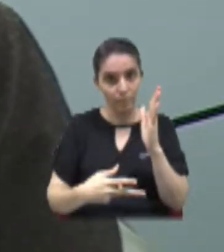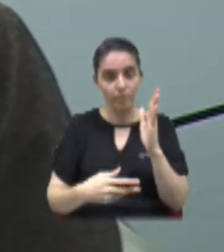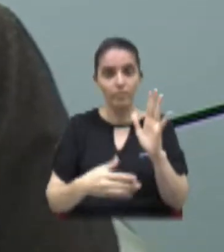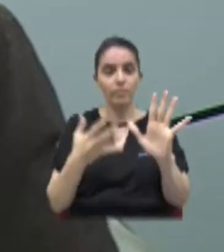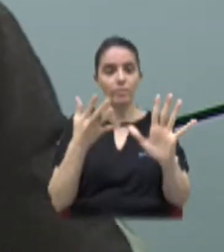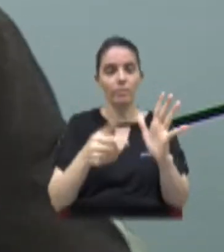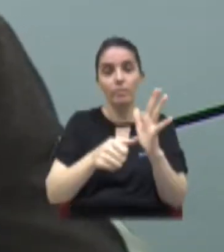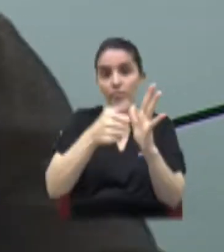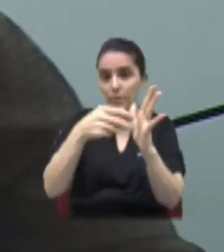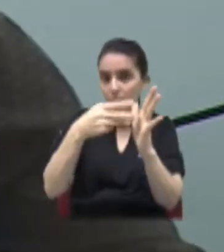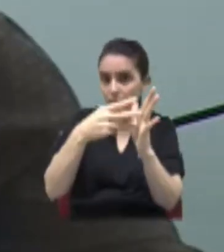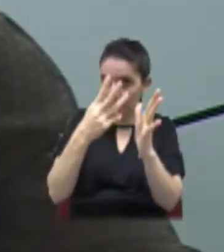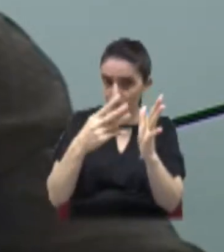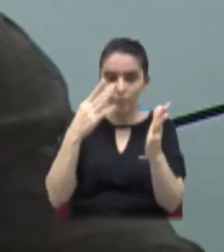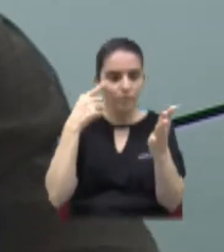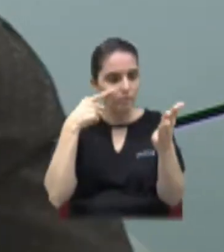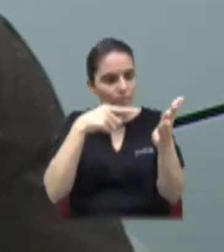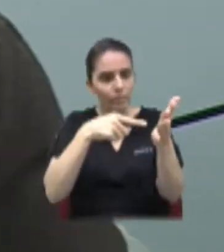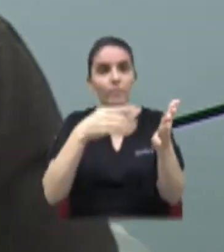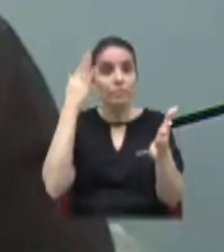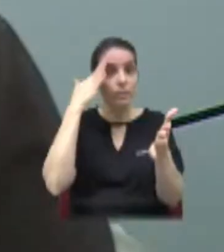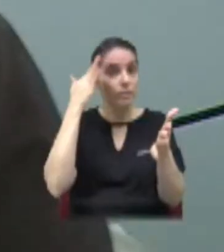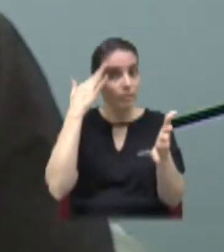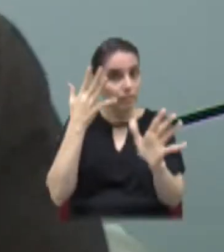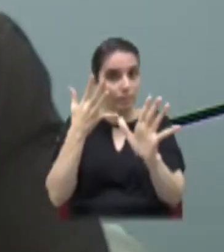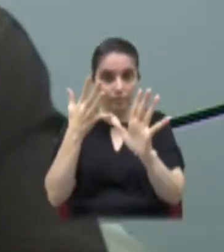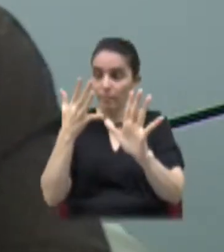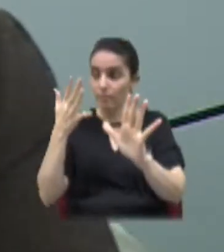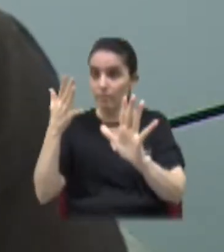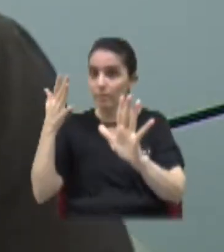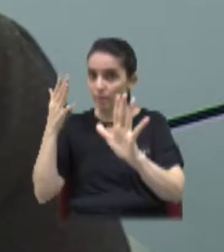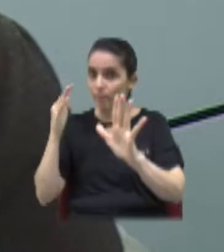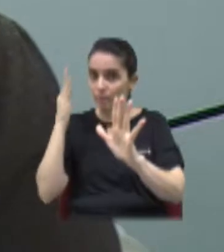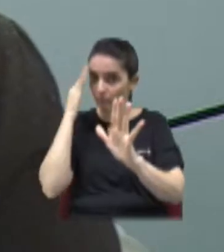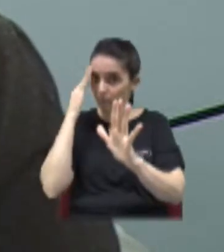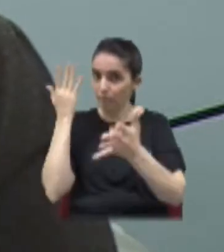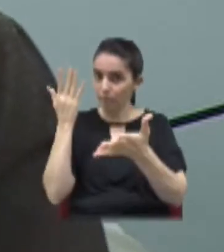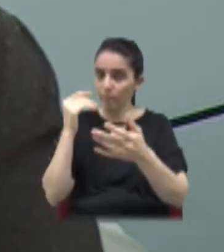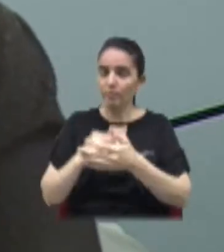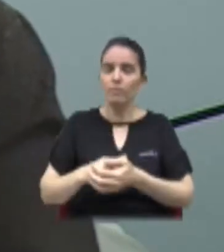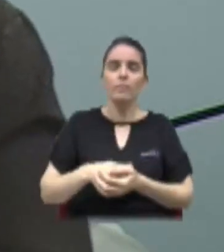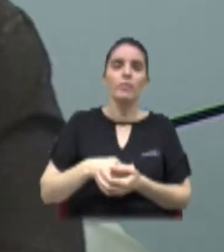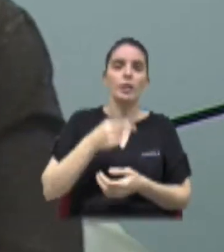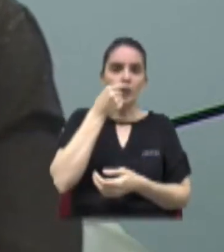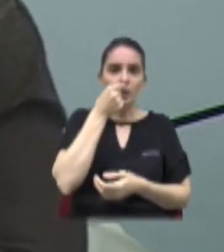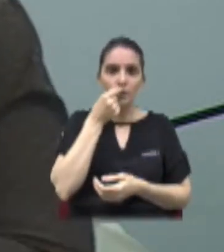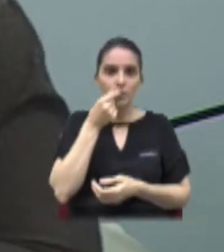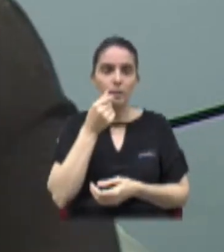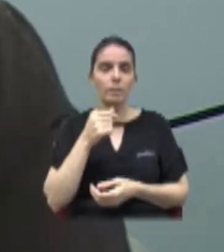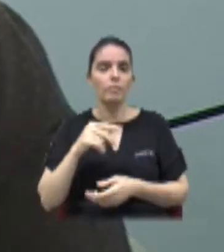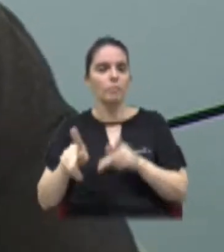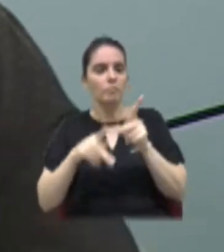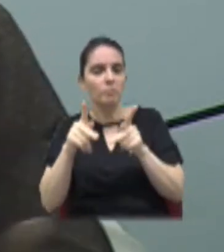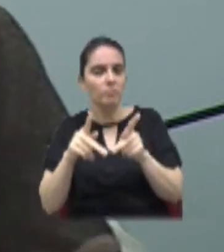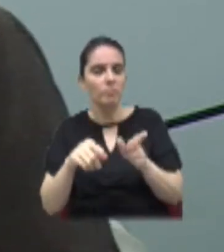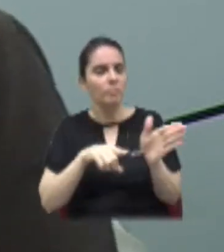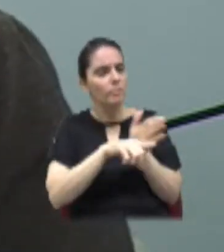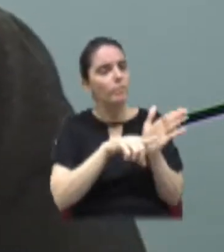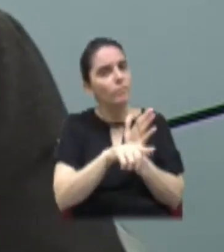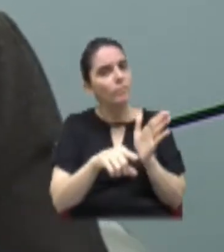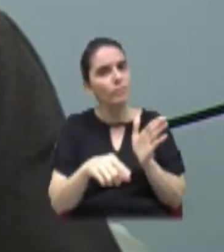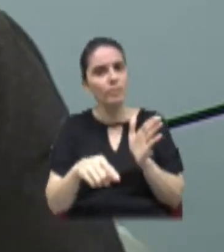popular. E isso daqui vem trazer segurança, na verdade, às pessoas, a transparência de que o